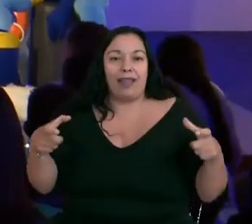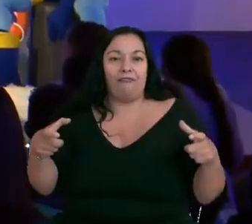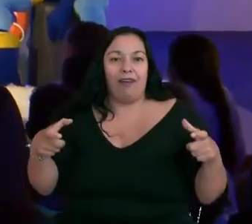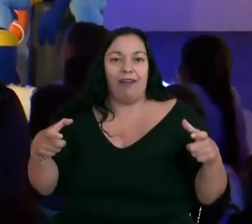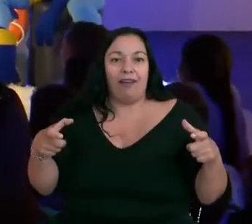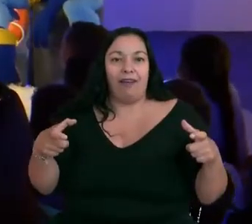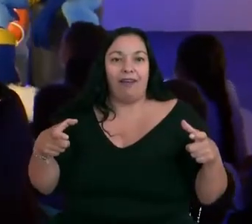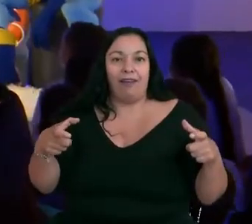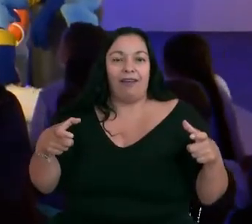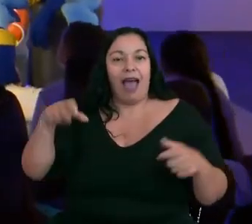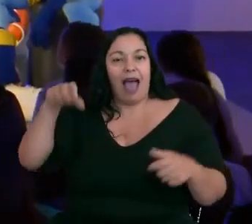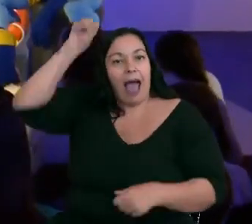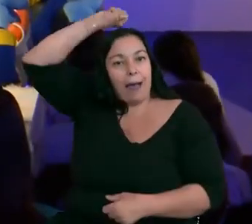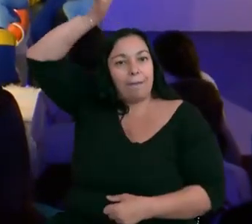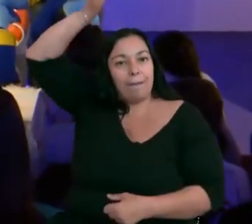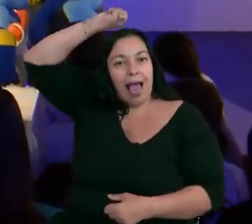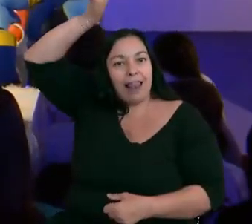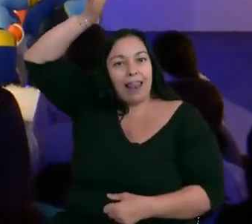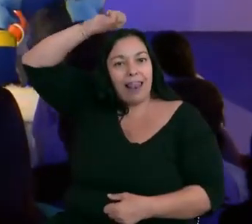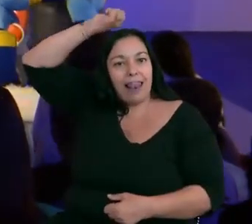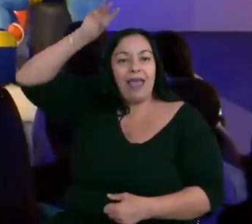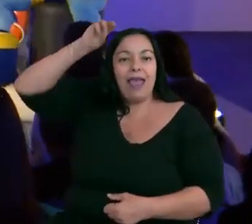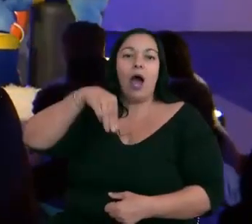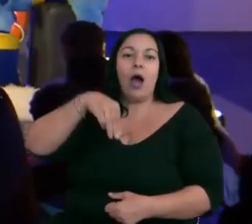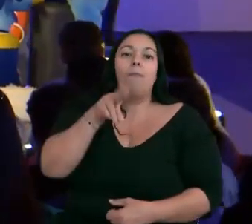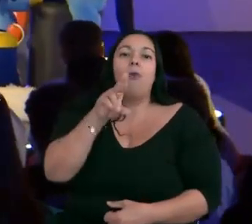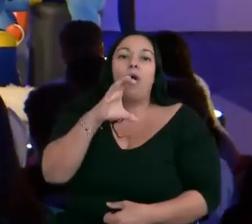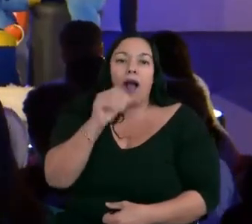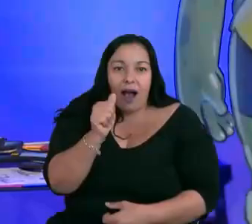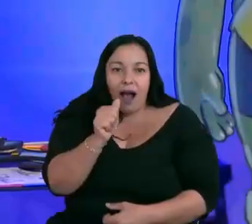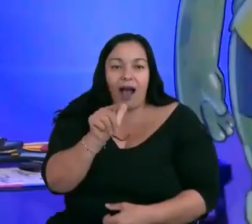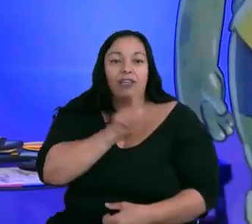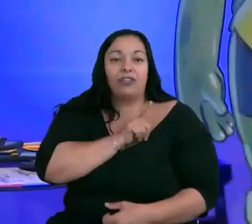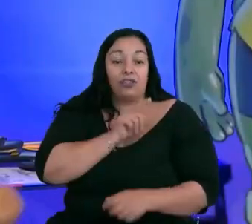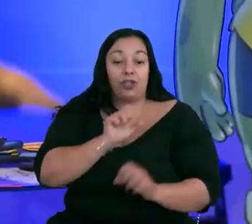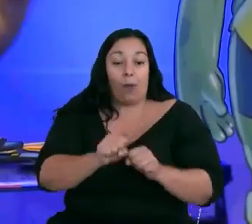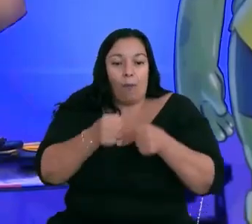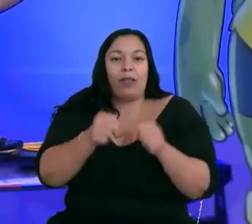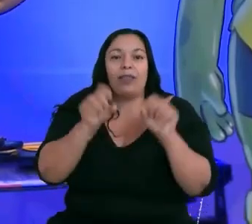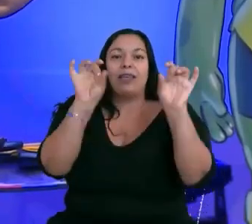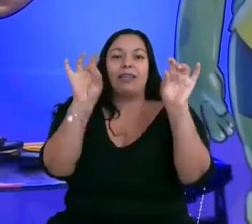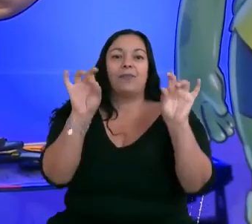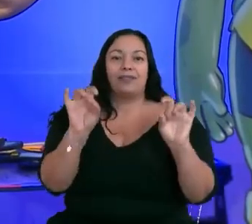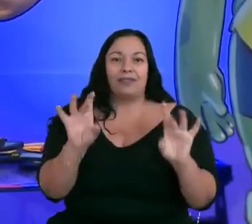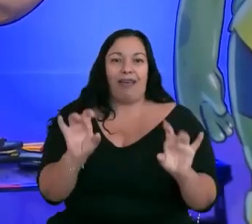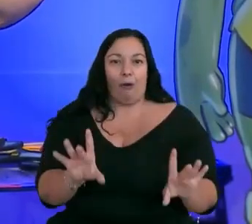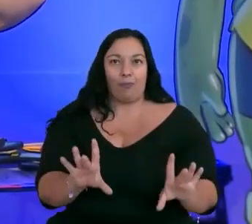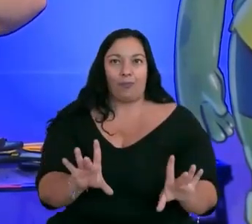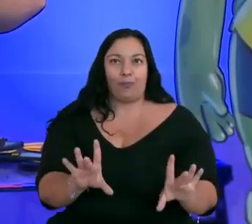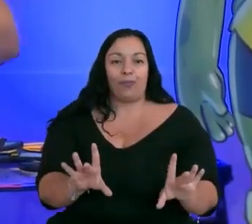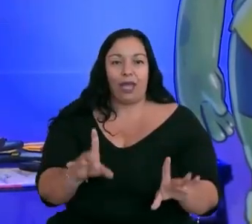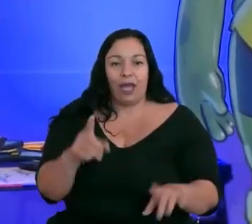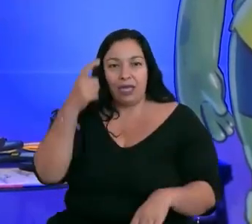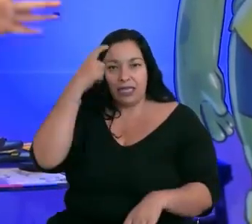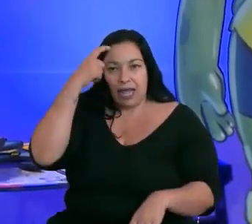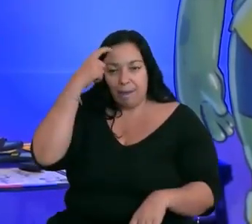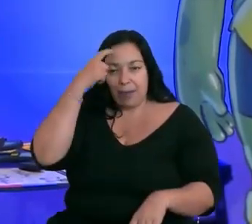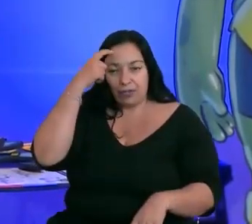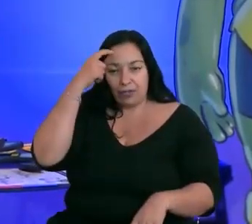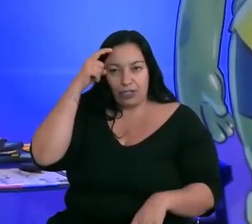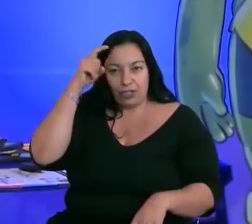Muca, sábia que era, também tinha um poder especial. Ela, por telepatia,